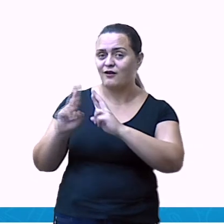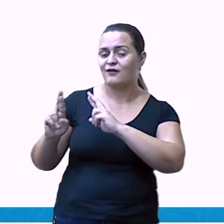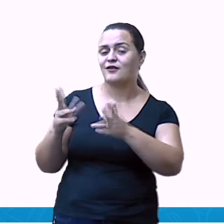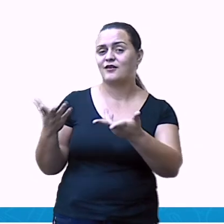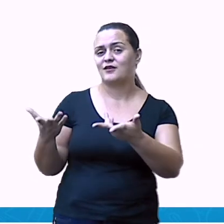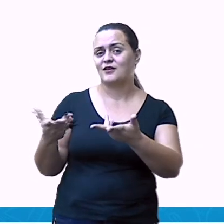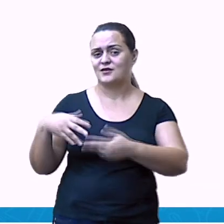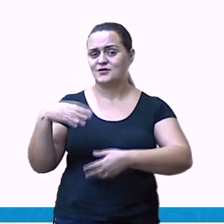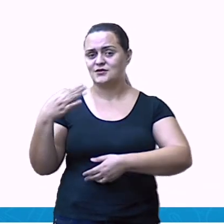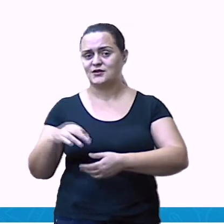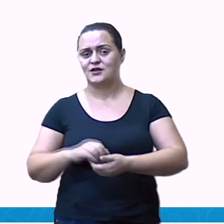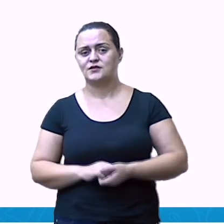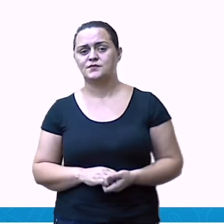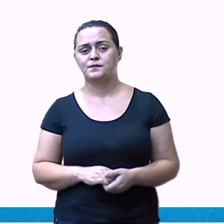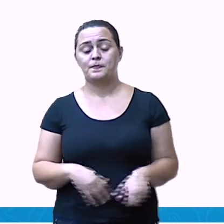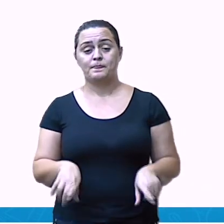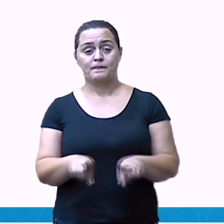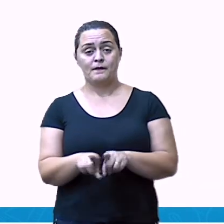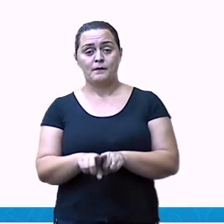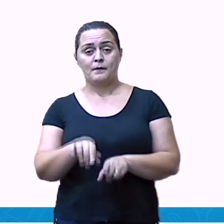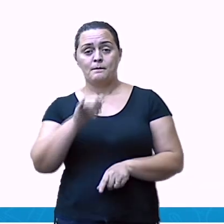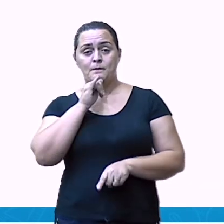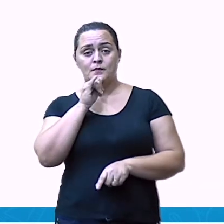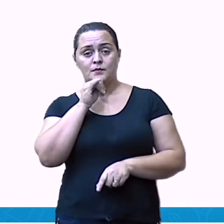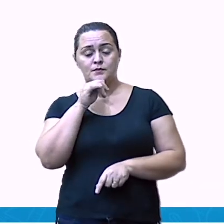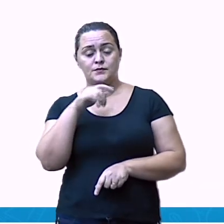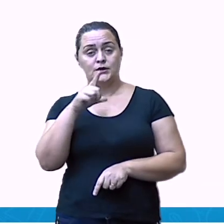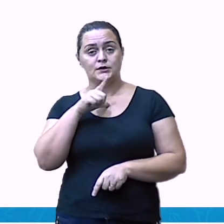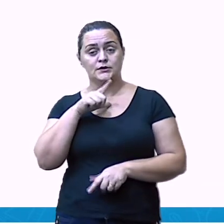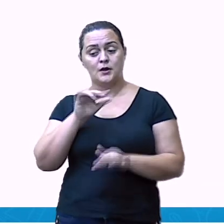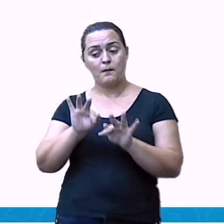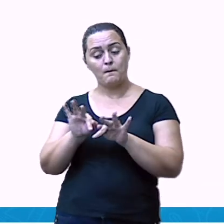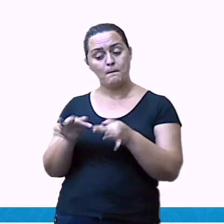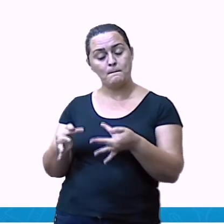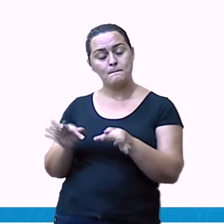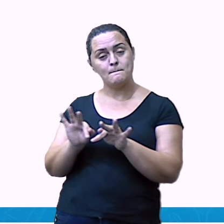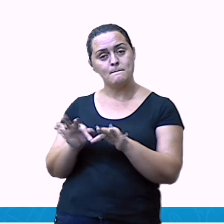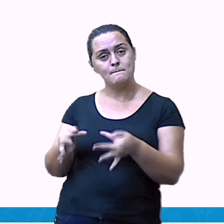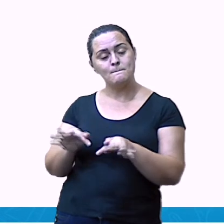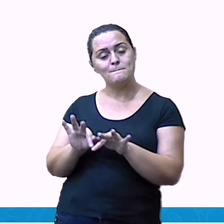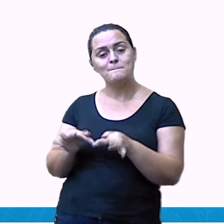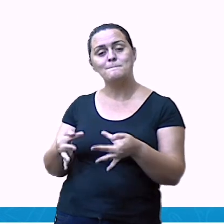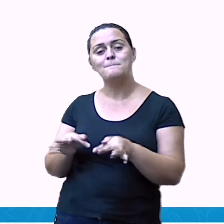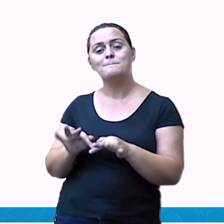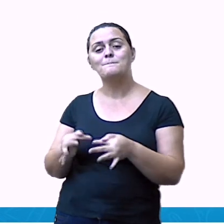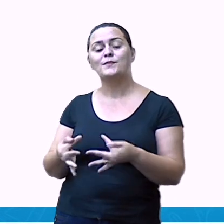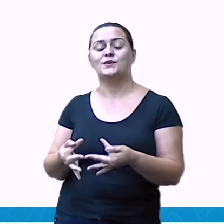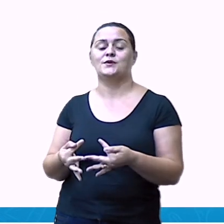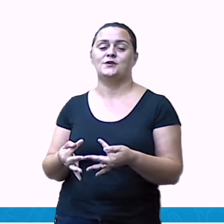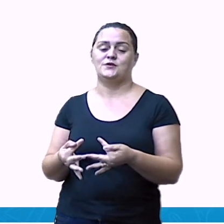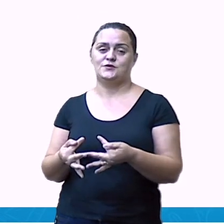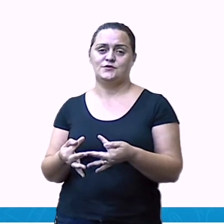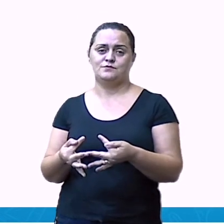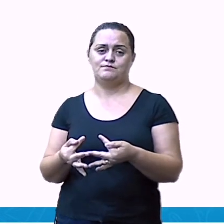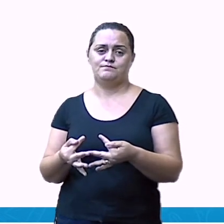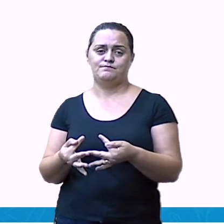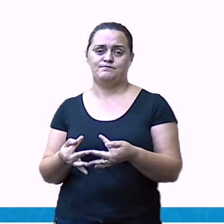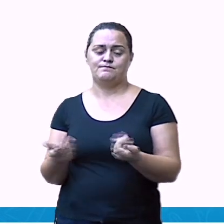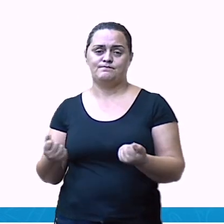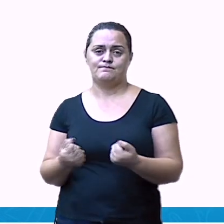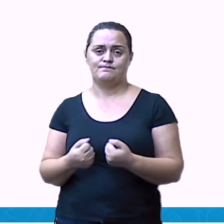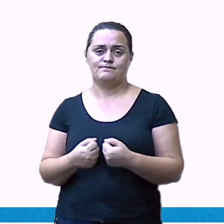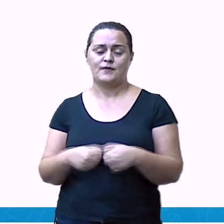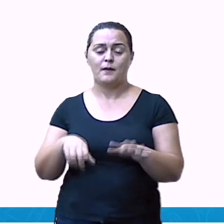e tenha a humildade de perguntar para as pessoas com quem mais convive como você pode ser